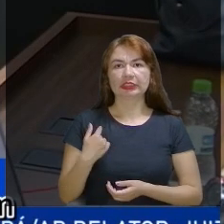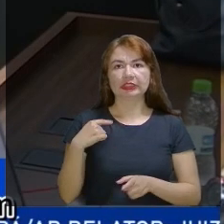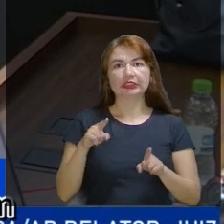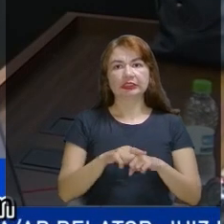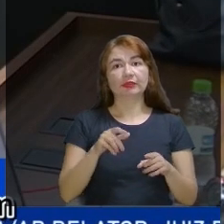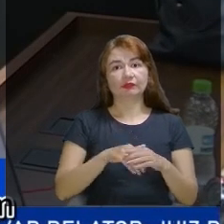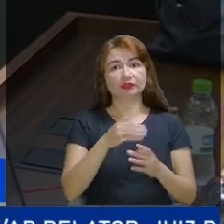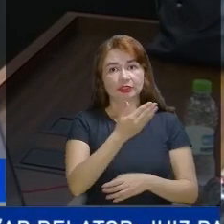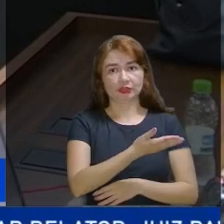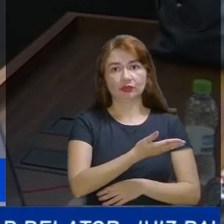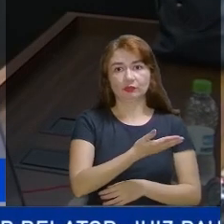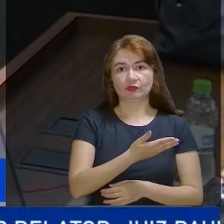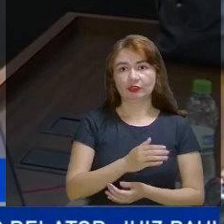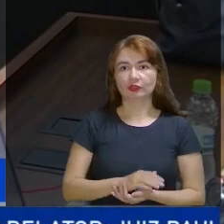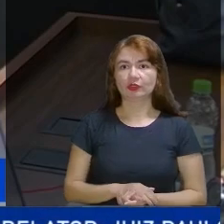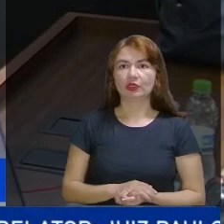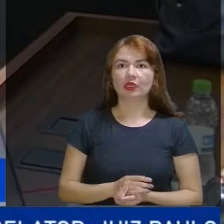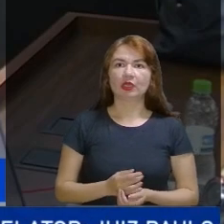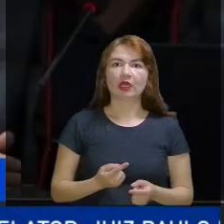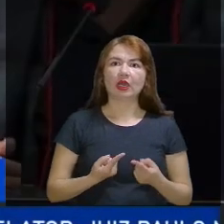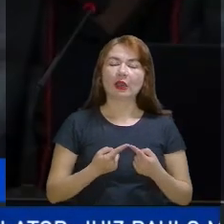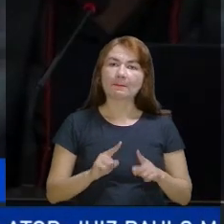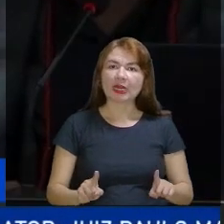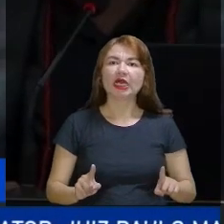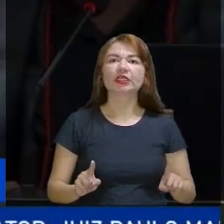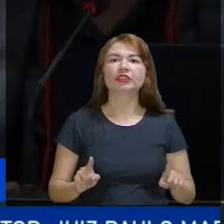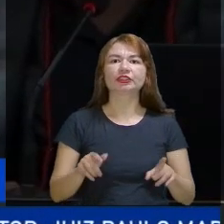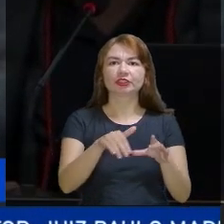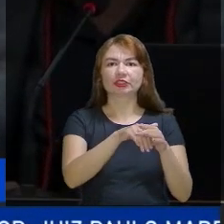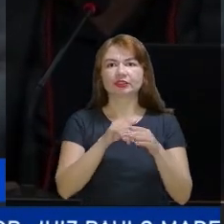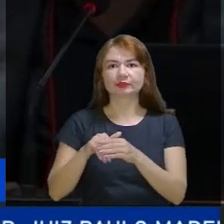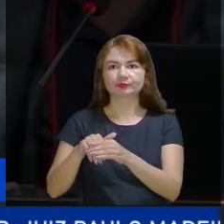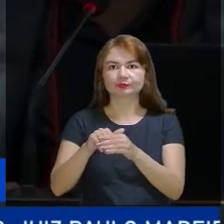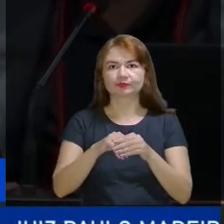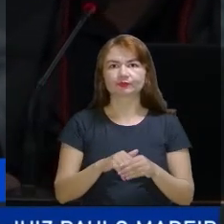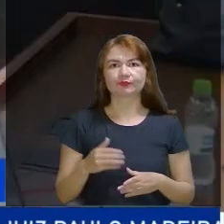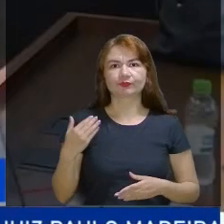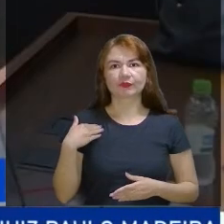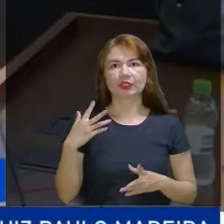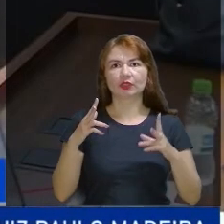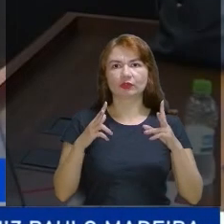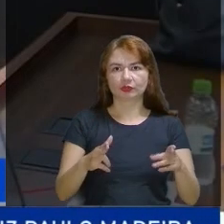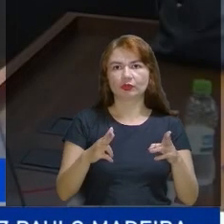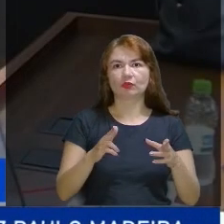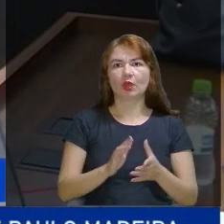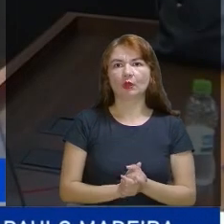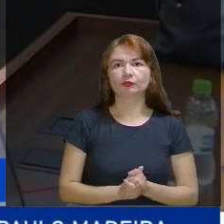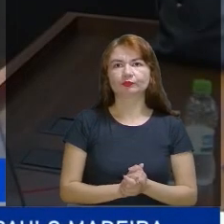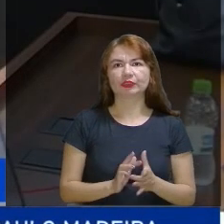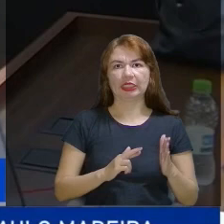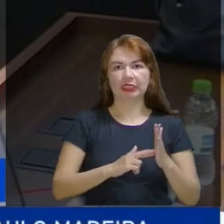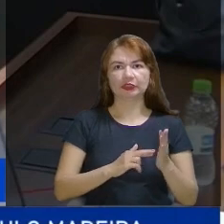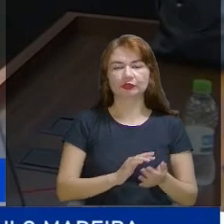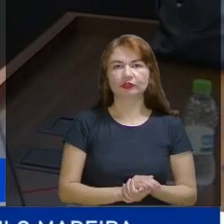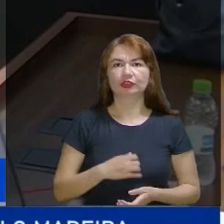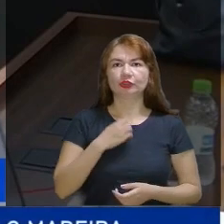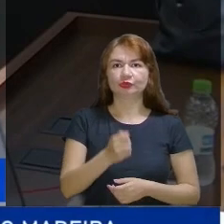falou, mas, em nome da colegialidade, estou seguindo o relator. Perfeito. Juíza Paola Santos?